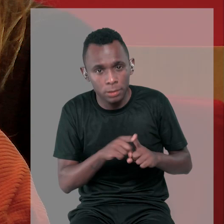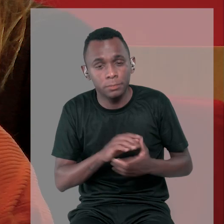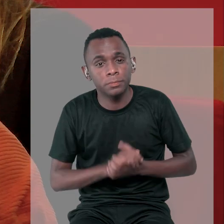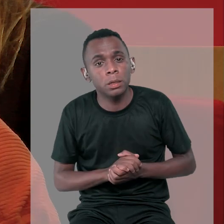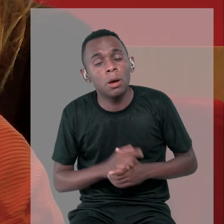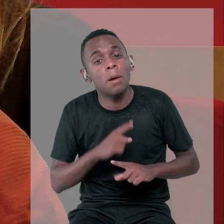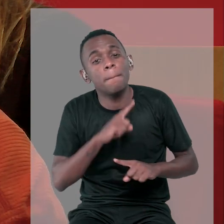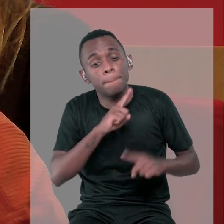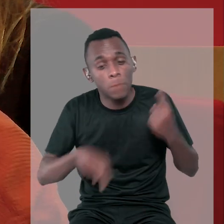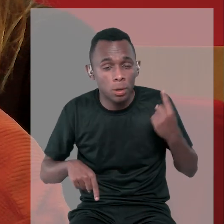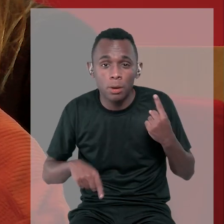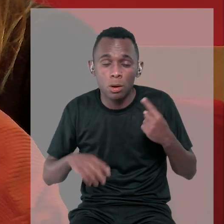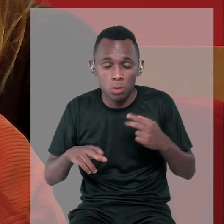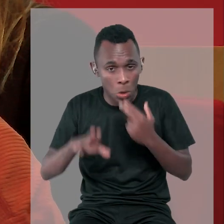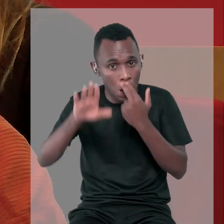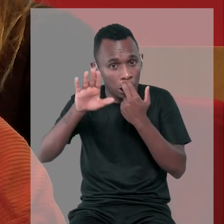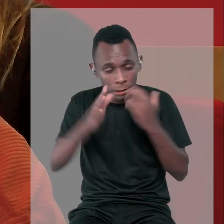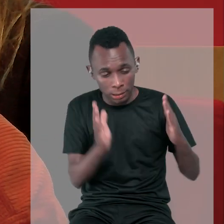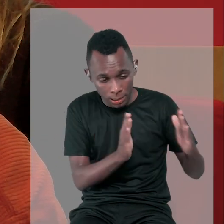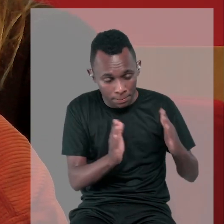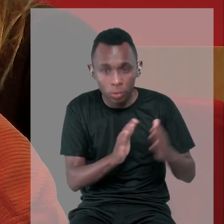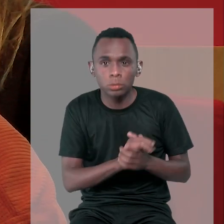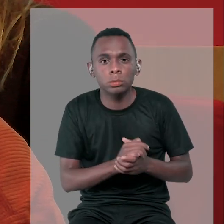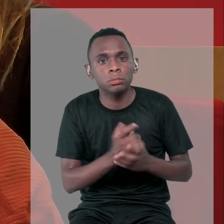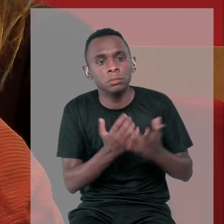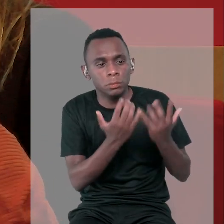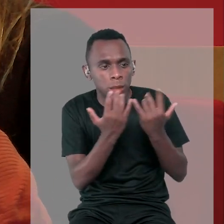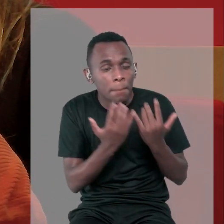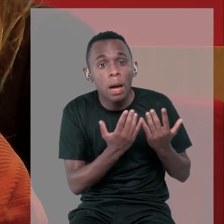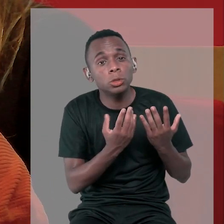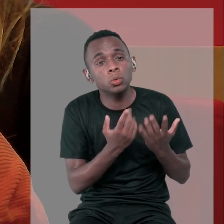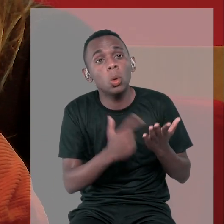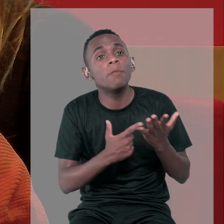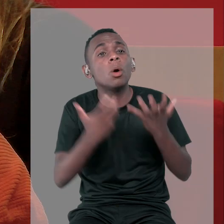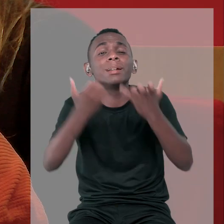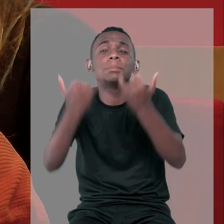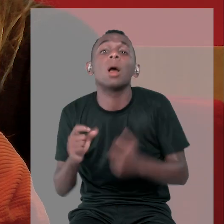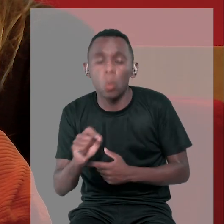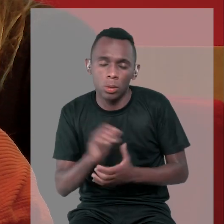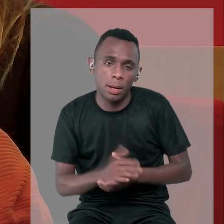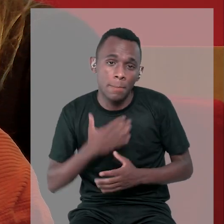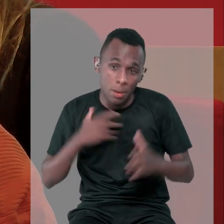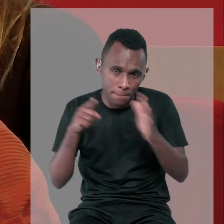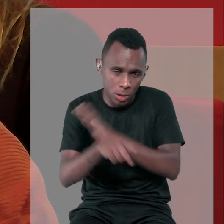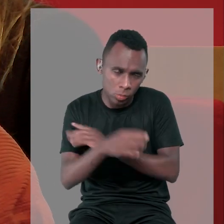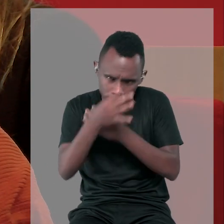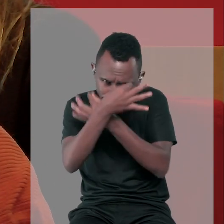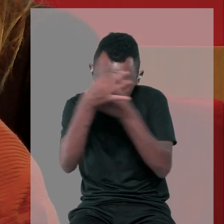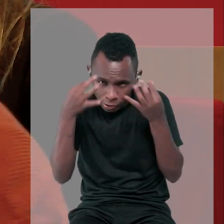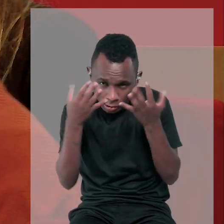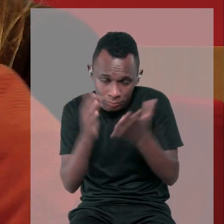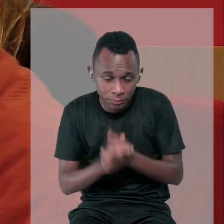porque senão foram queimados esses livros. Eu estou querendo dizer o seguinte, a minha pergunta ingênua aqui agora, não dá para